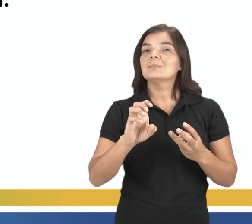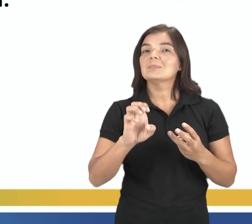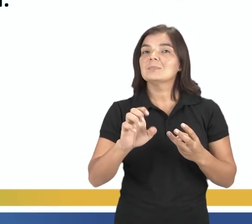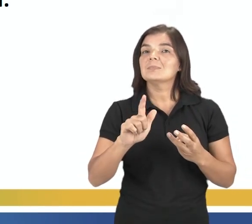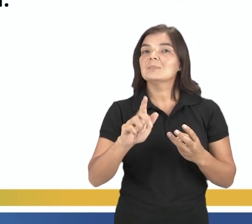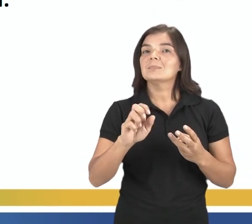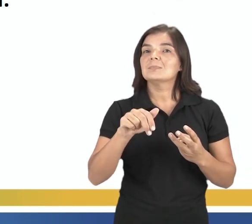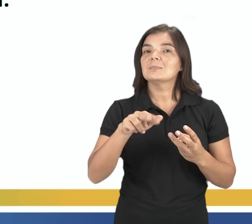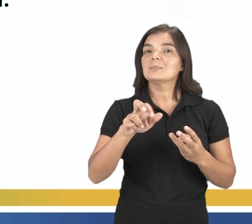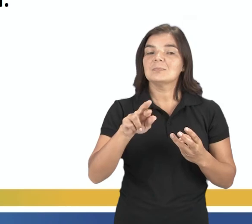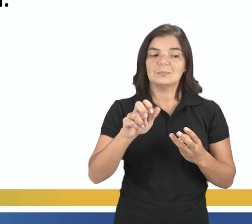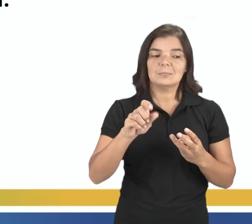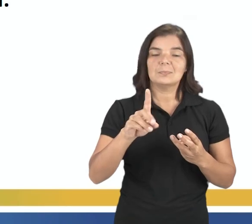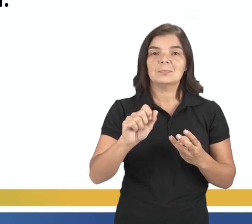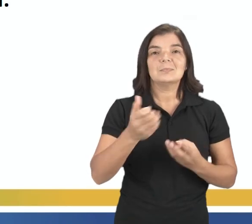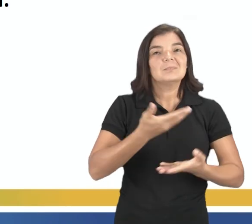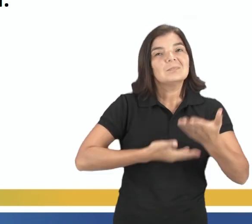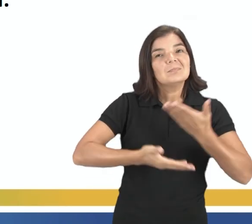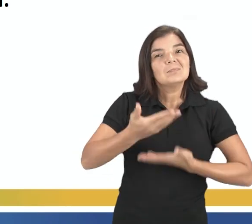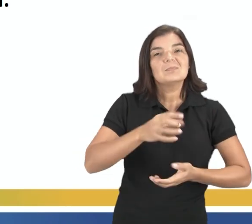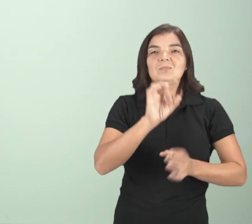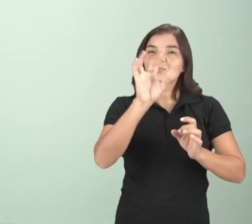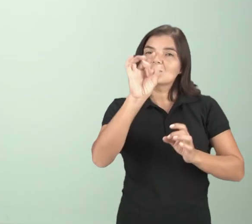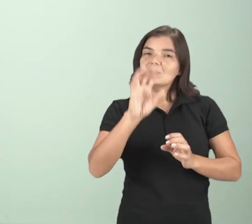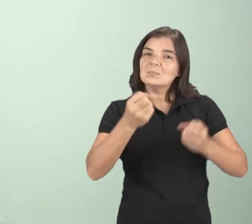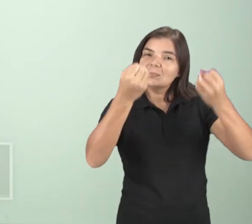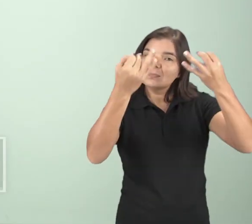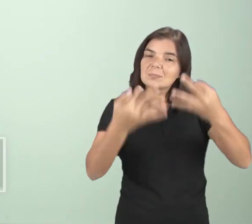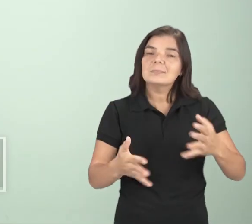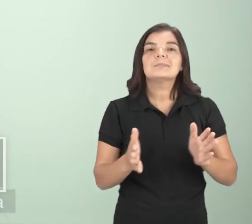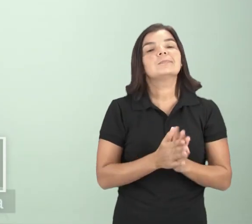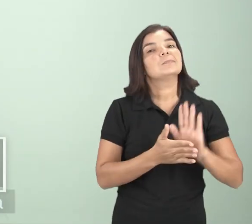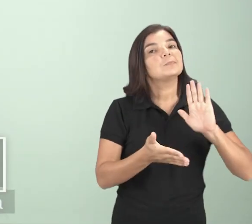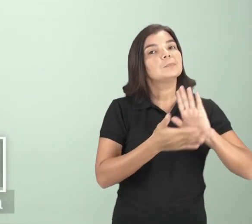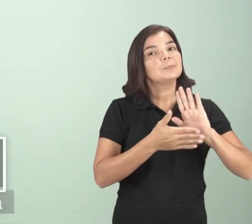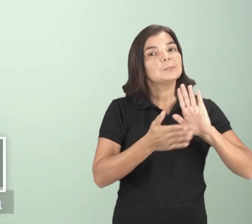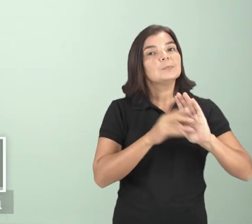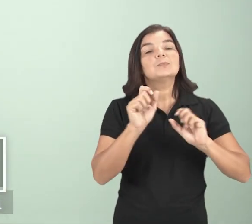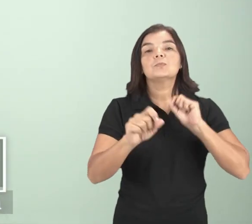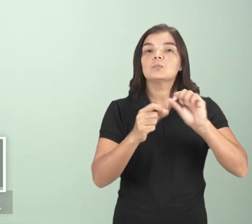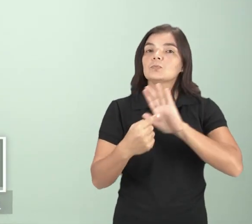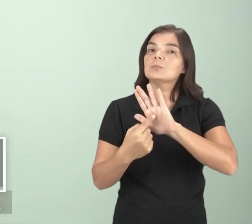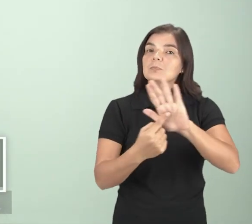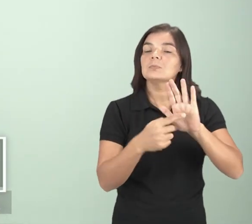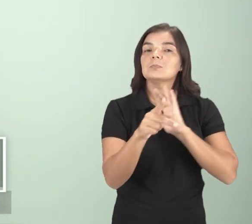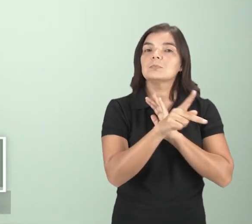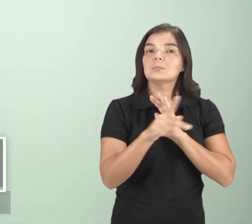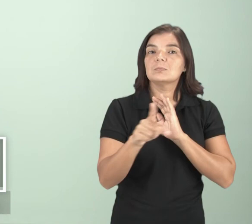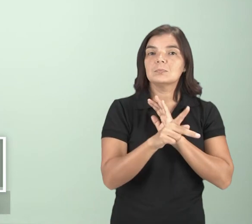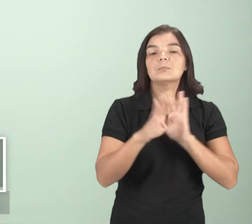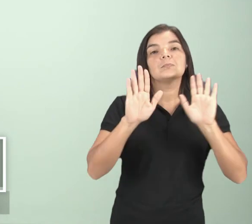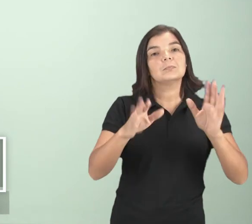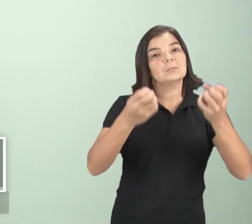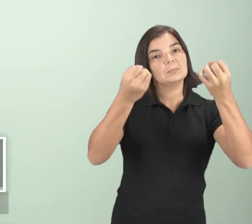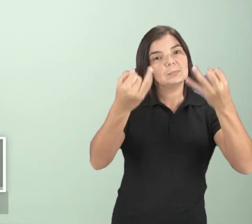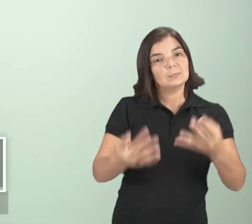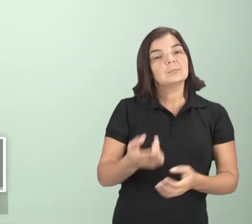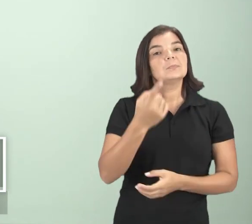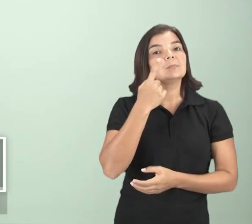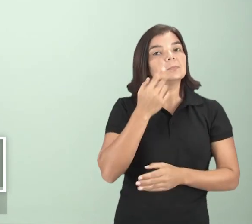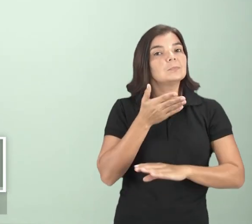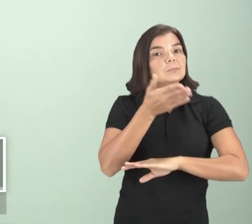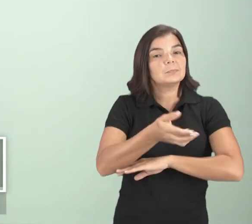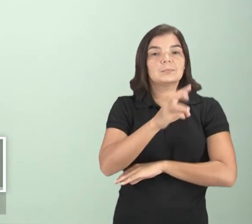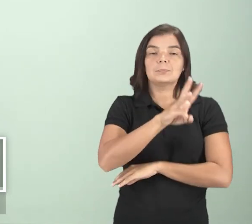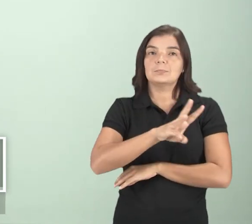vai relacionar e vai explicar cada uma delas. Proponho que apresente ao professor. E como eu já disse, visite